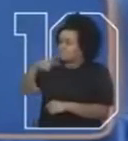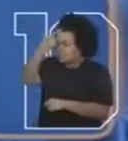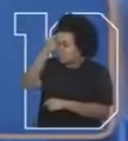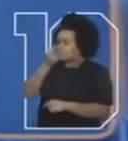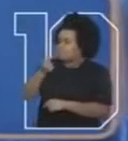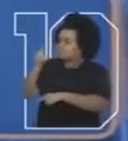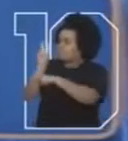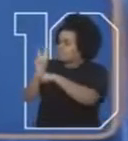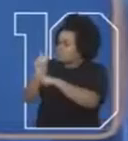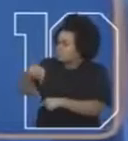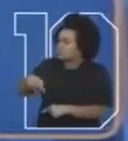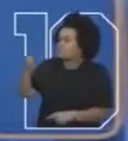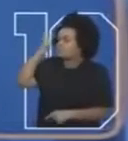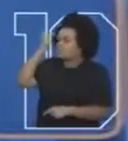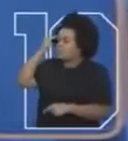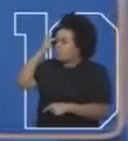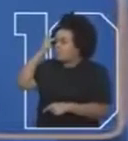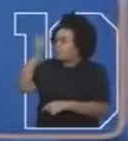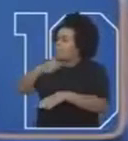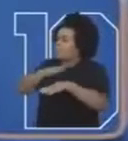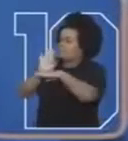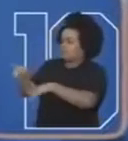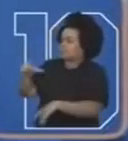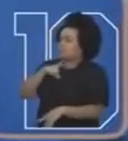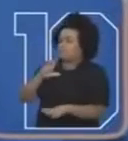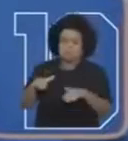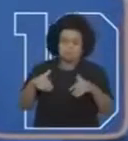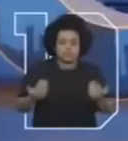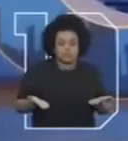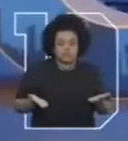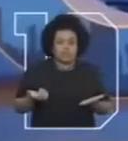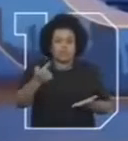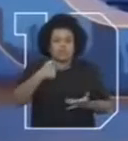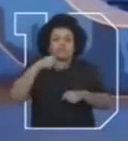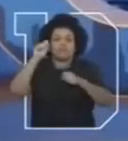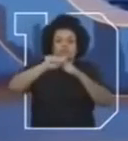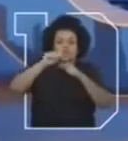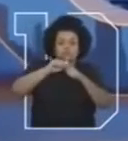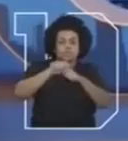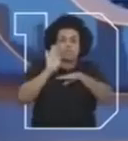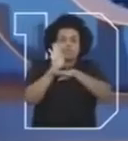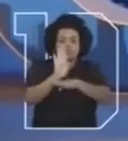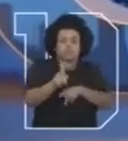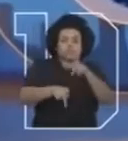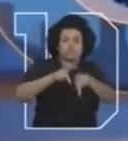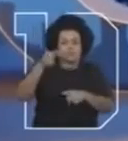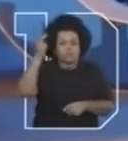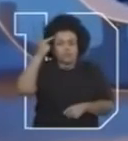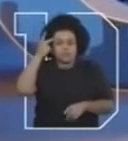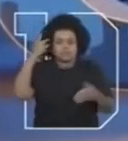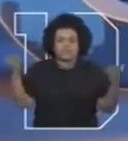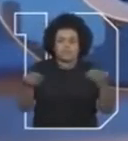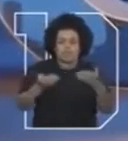disse: Celso, cuida de São Paulo e conta com meu apoio. Por isso, eu vou criar o Auxílio